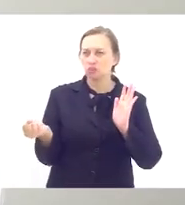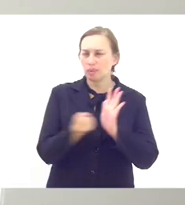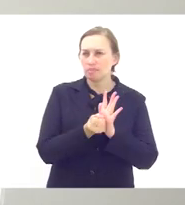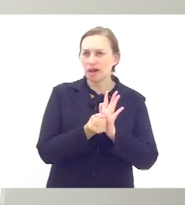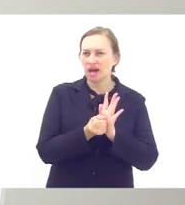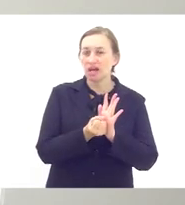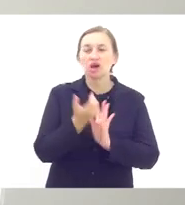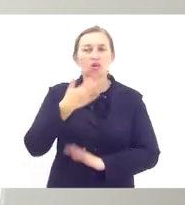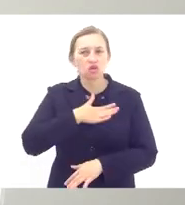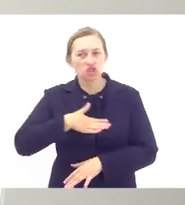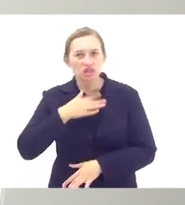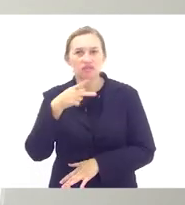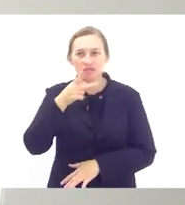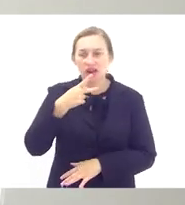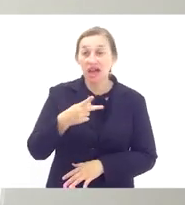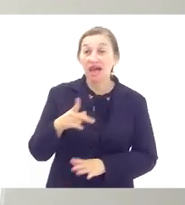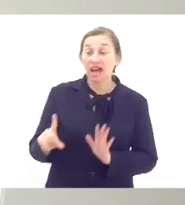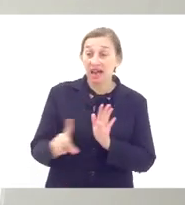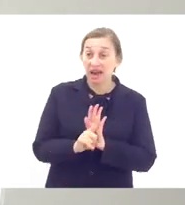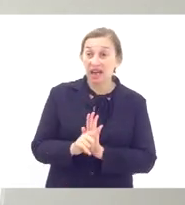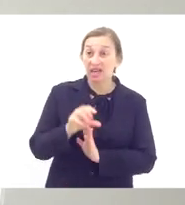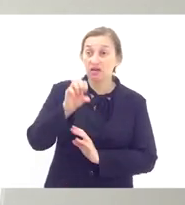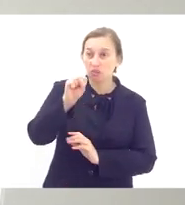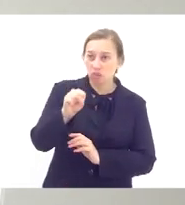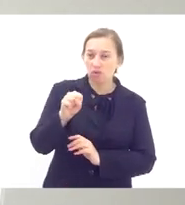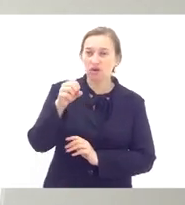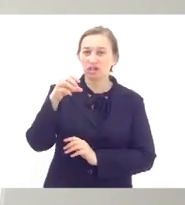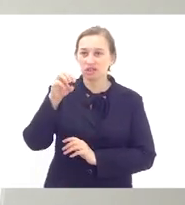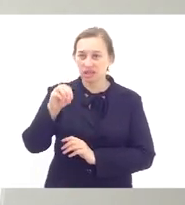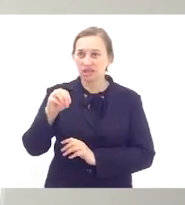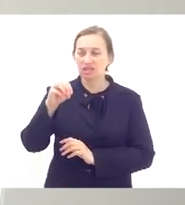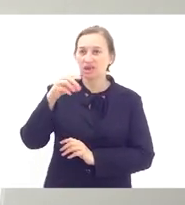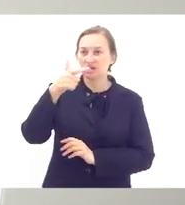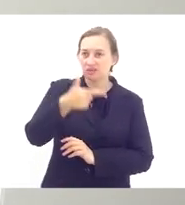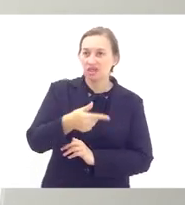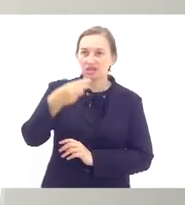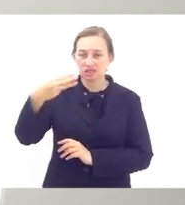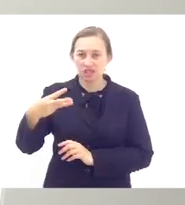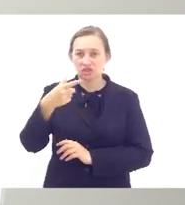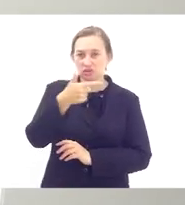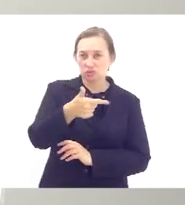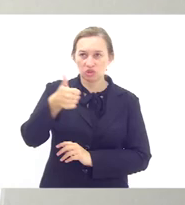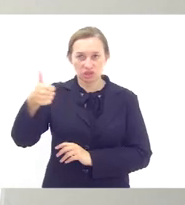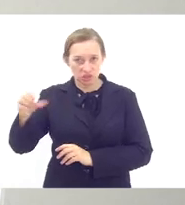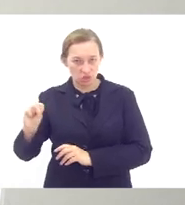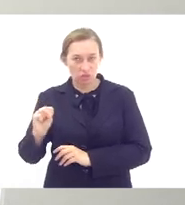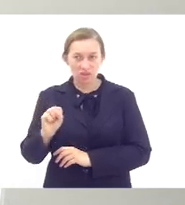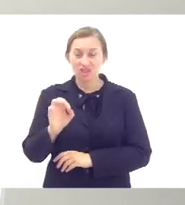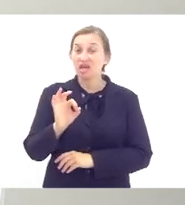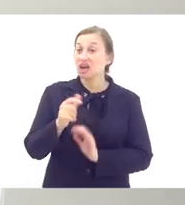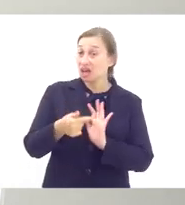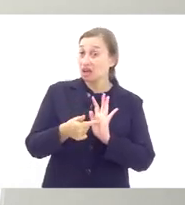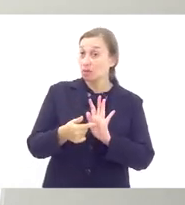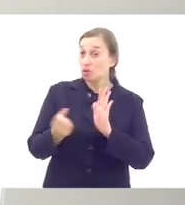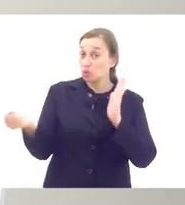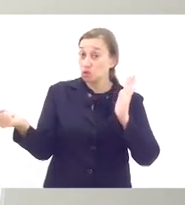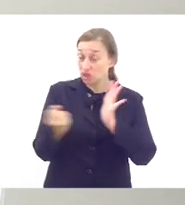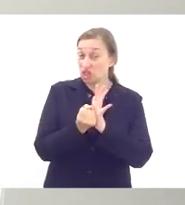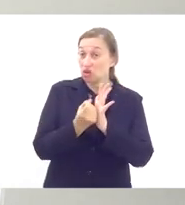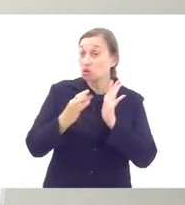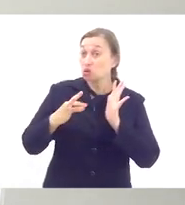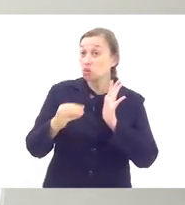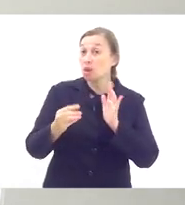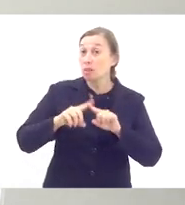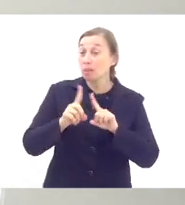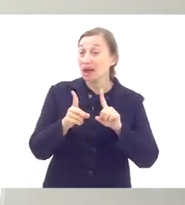eu gostaria de dizer o seguinte: a Lei 8023 de 2018, ela estabelece esse selo e tudo, só